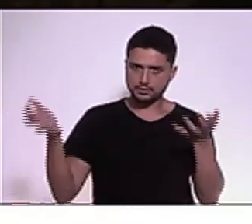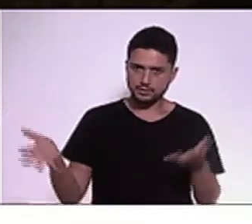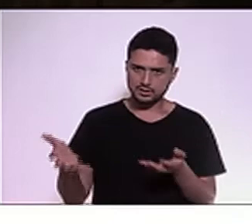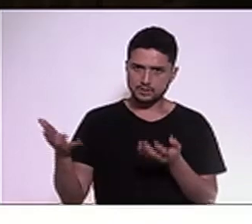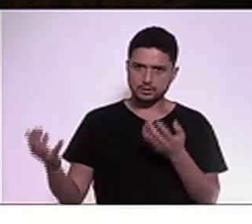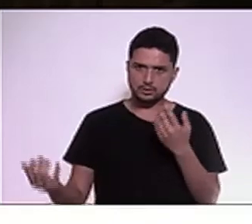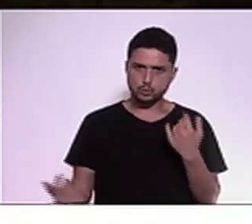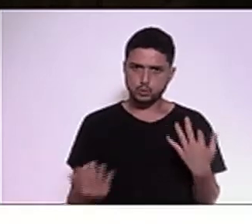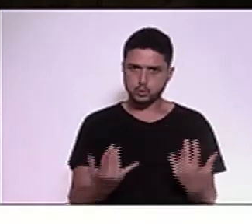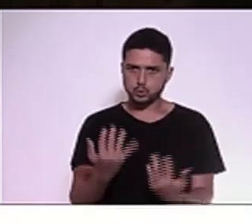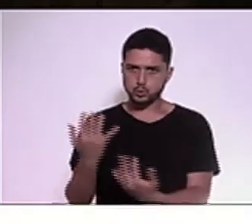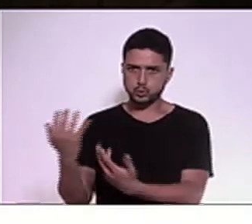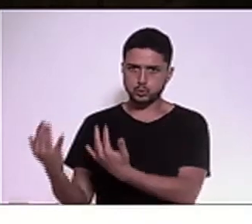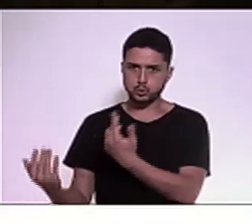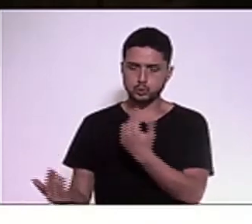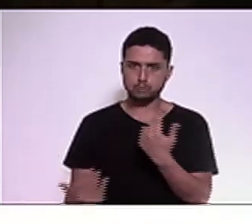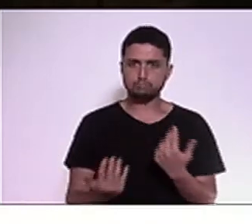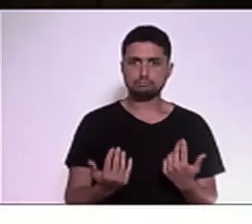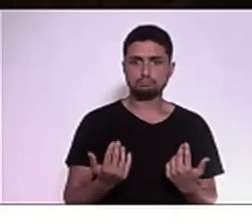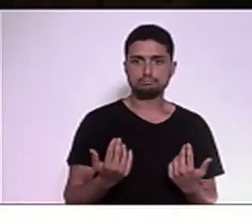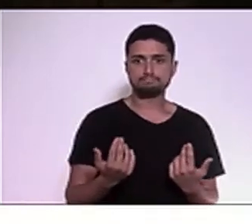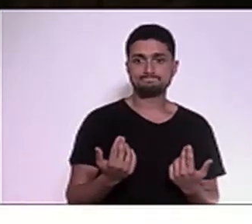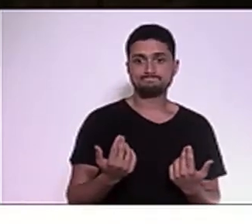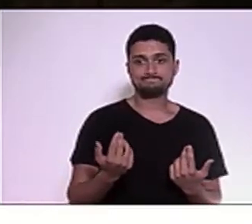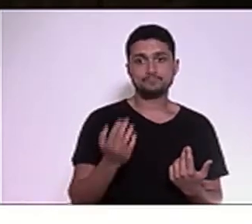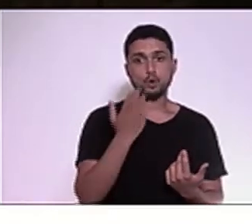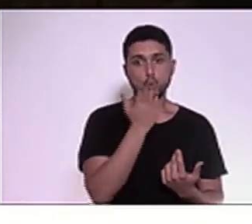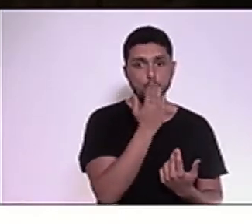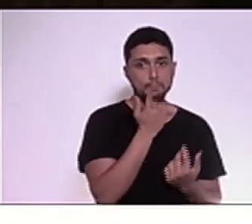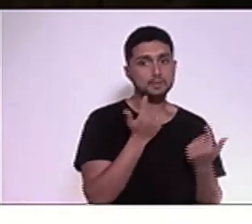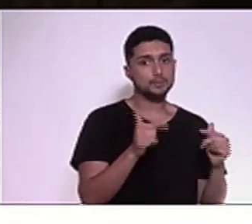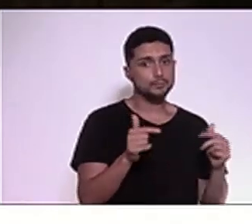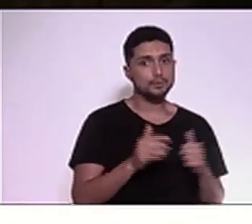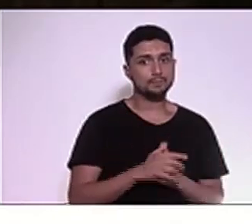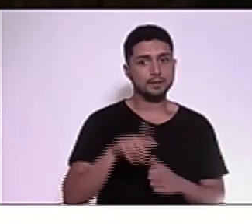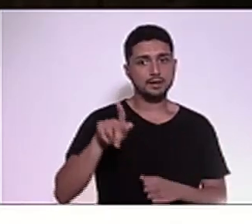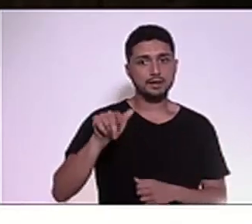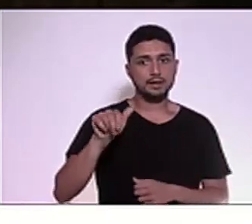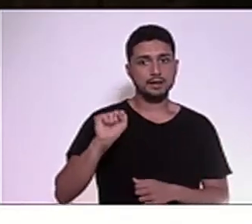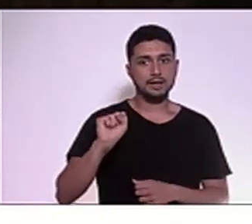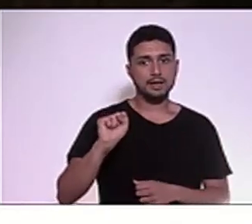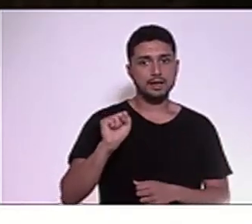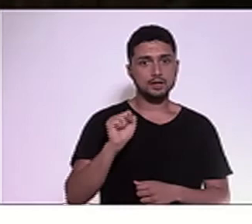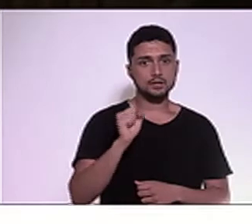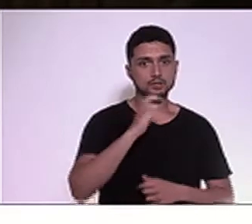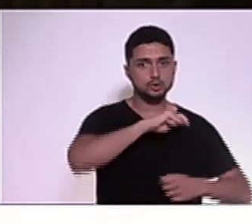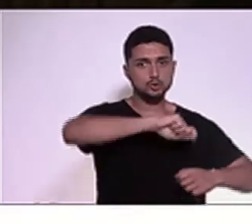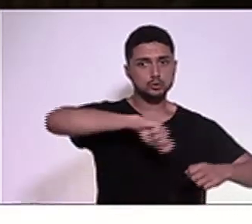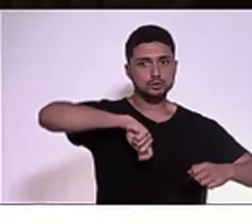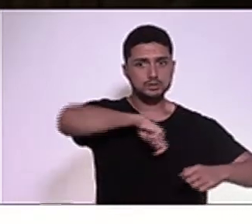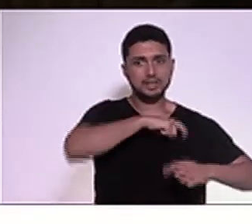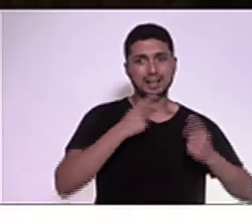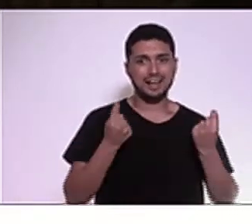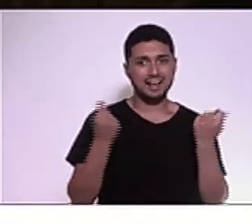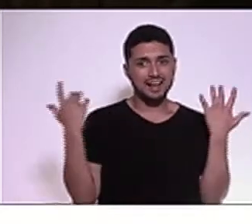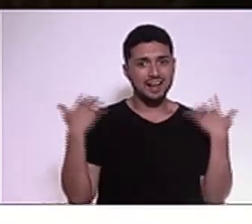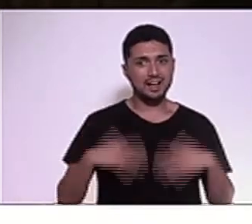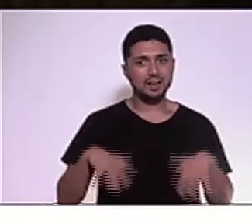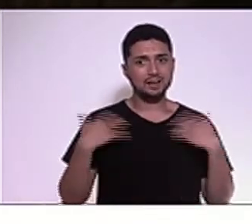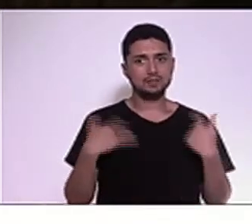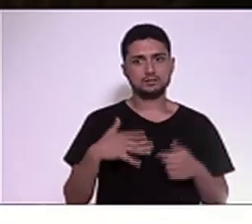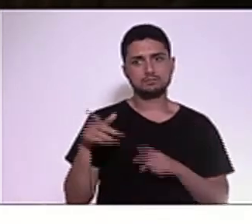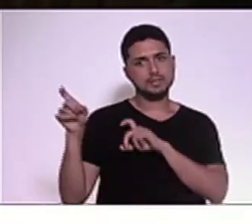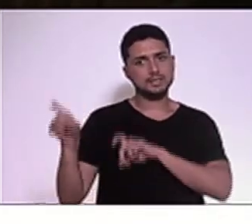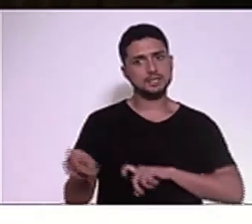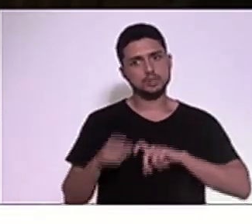quando tem algo para cozinhar, ou seja, nem o gás de cozinha, que está extremamente caro, essa pessoa detém